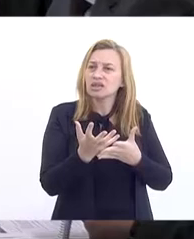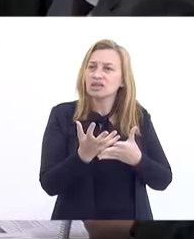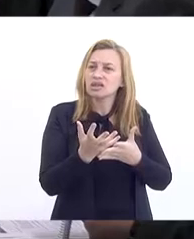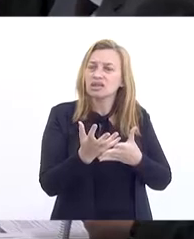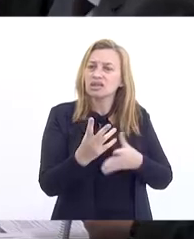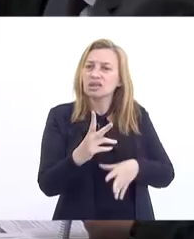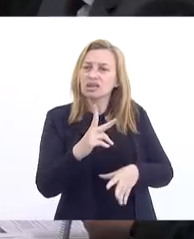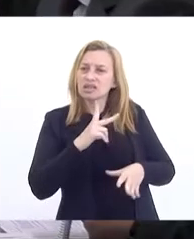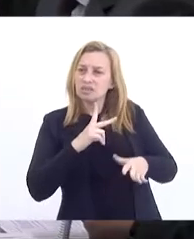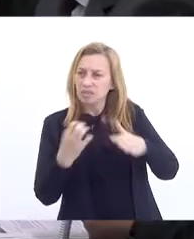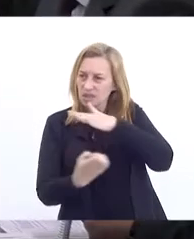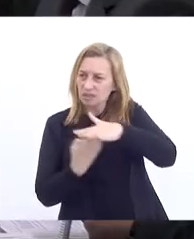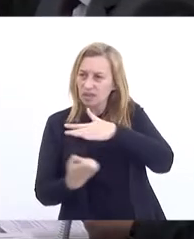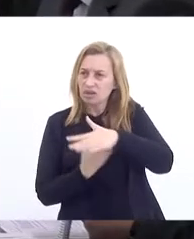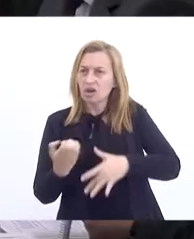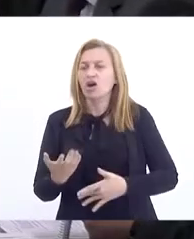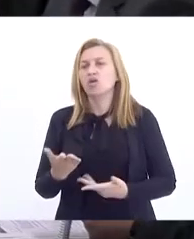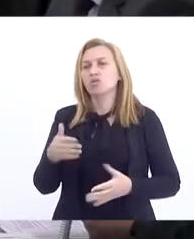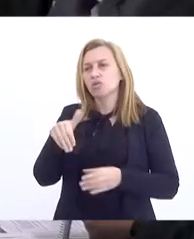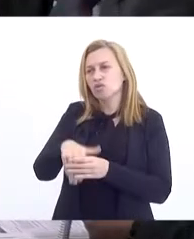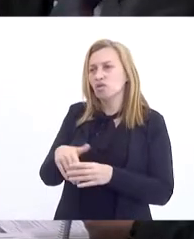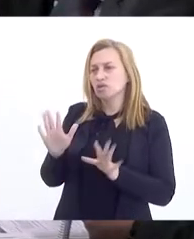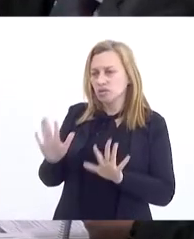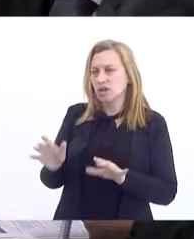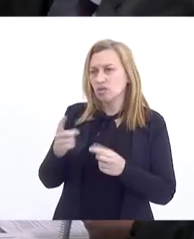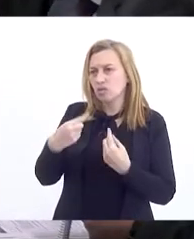privada. Então, meu voto é pela inconstitucionalidade.